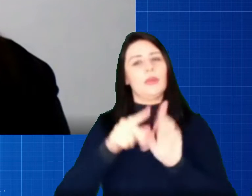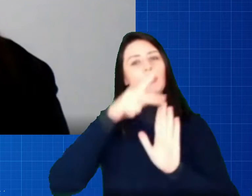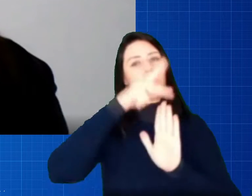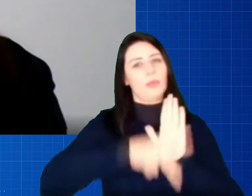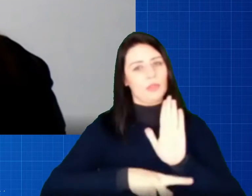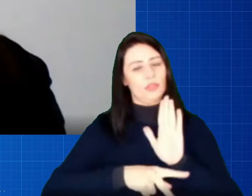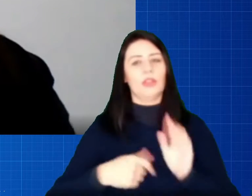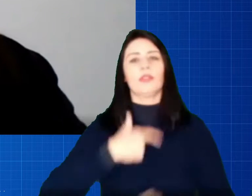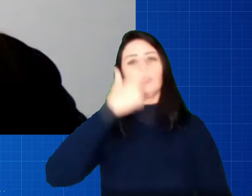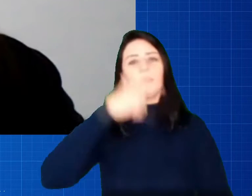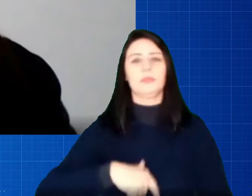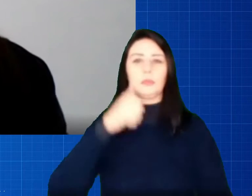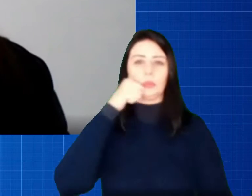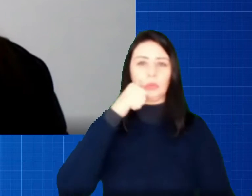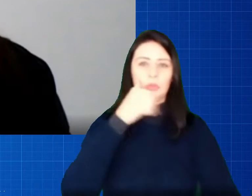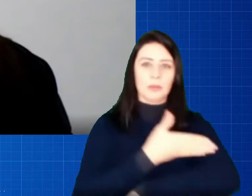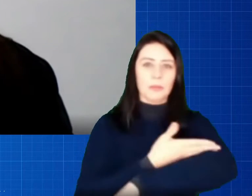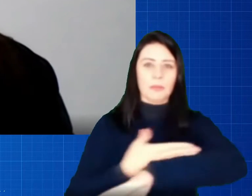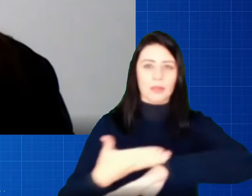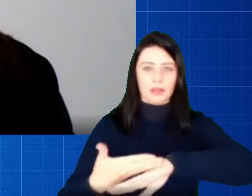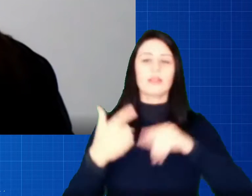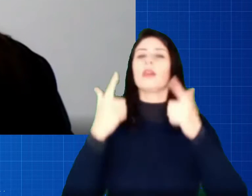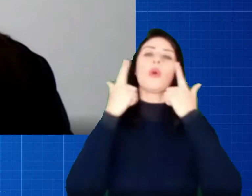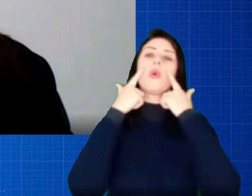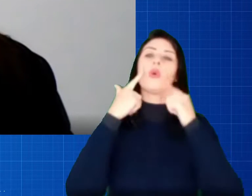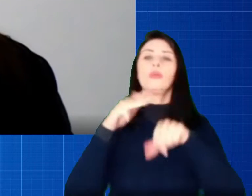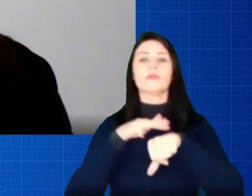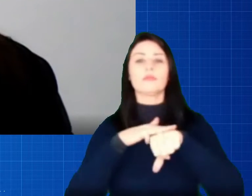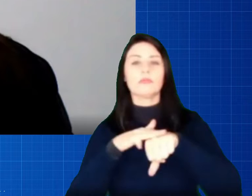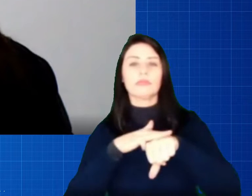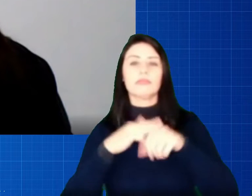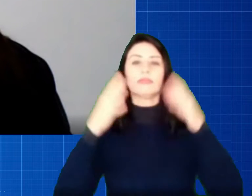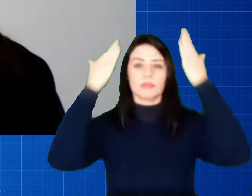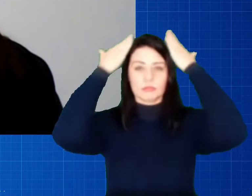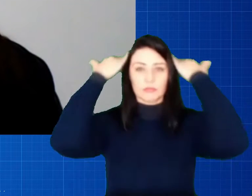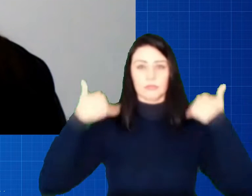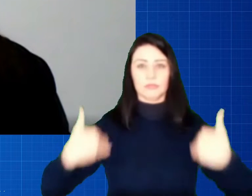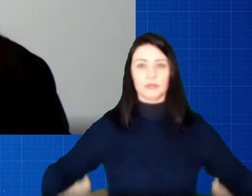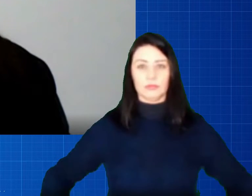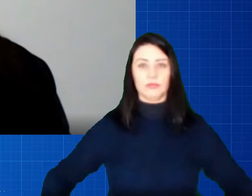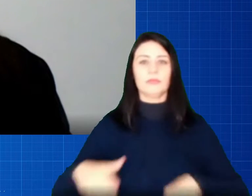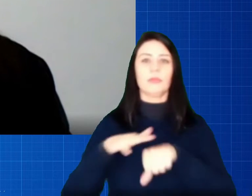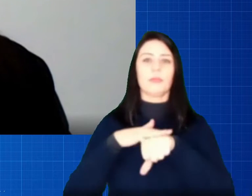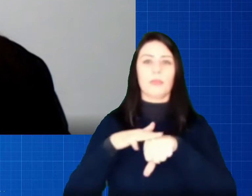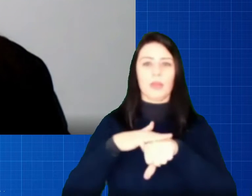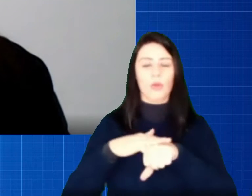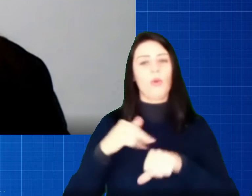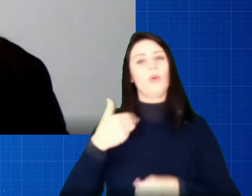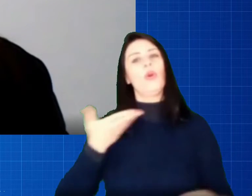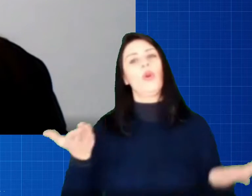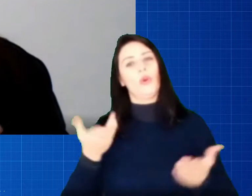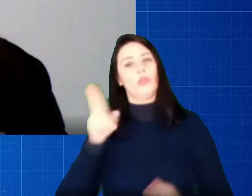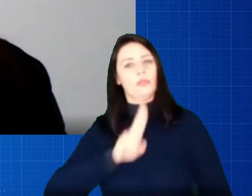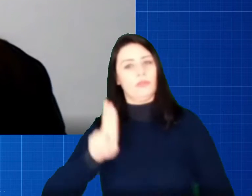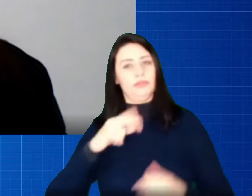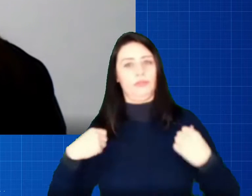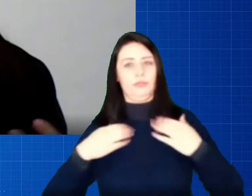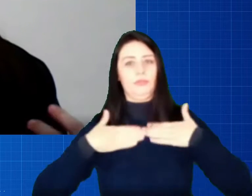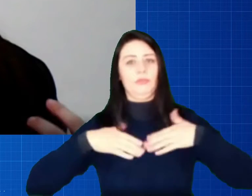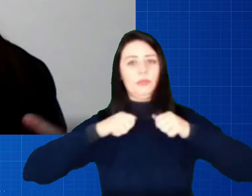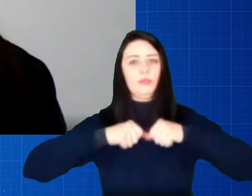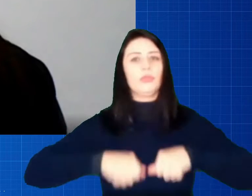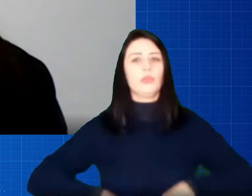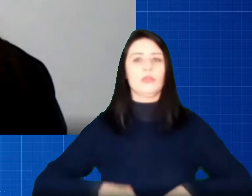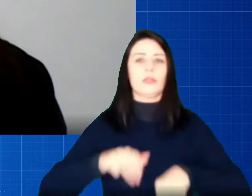na Escola. Eu sou uma mulher branca, tenho olhos castanhos, cabelos castanhos longos. Eu estou usando hoje uma blusa marrom,